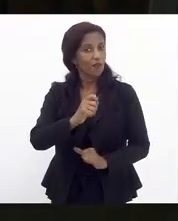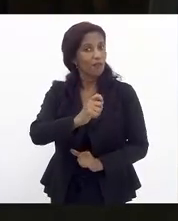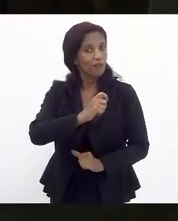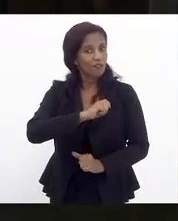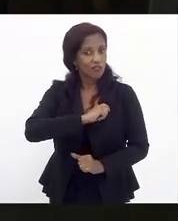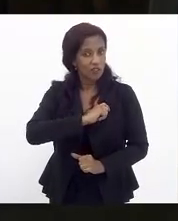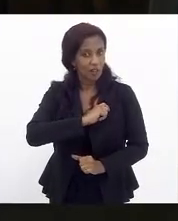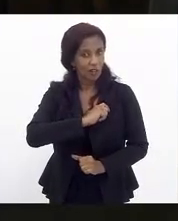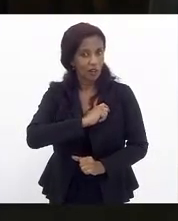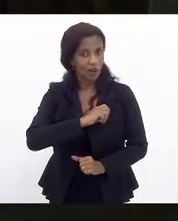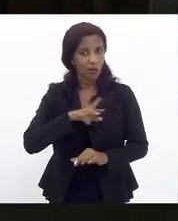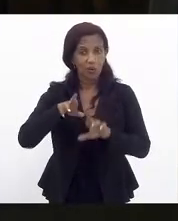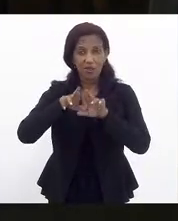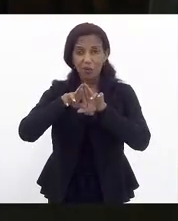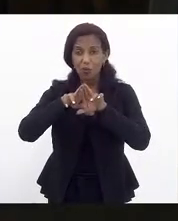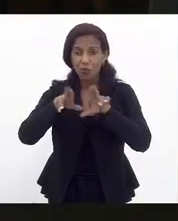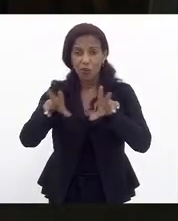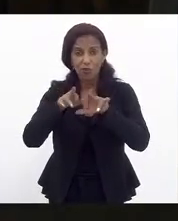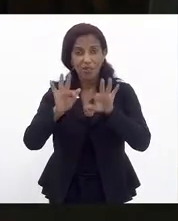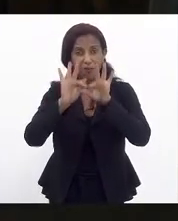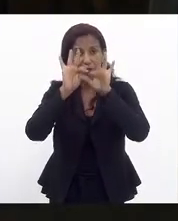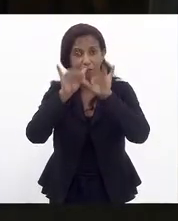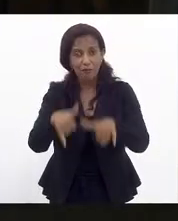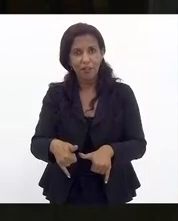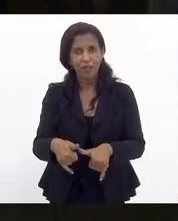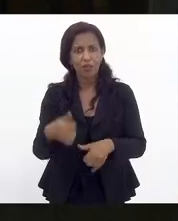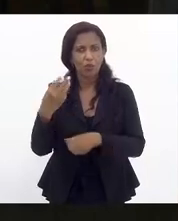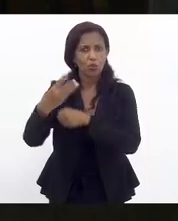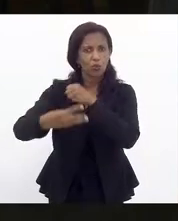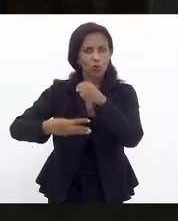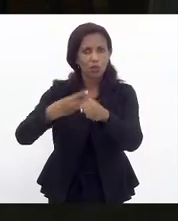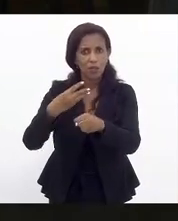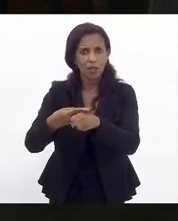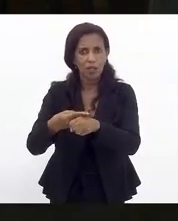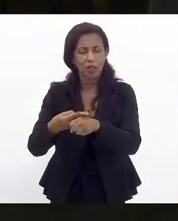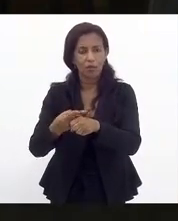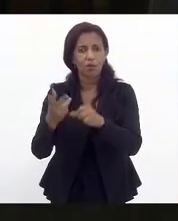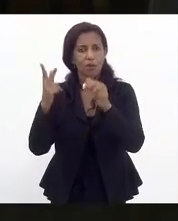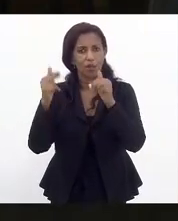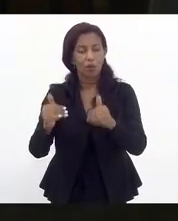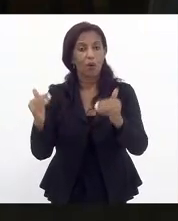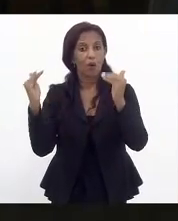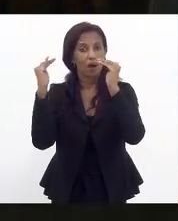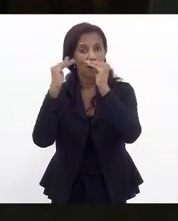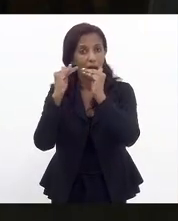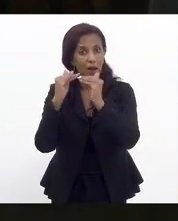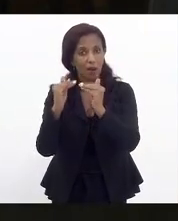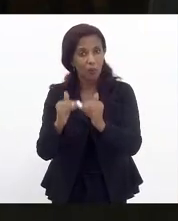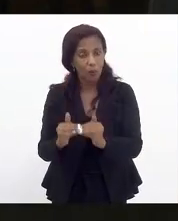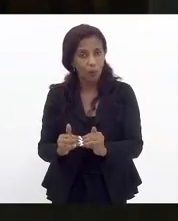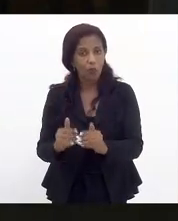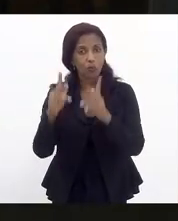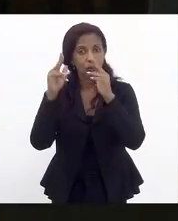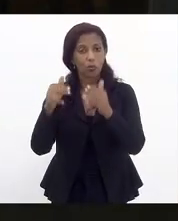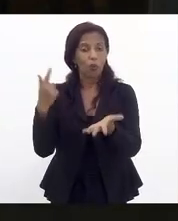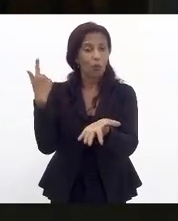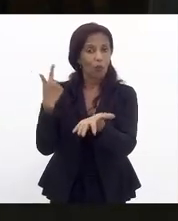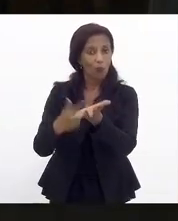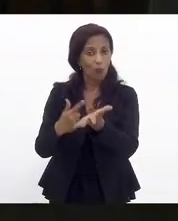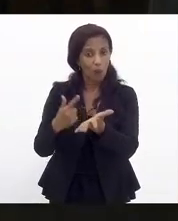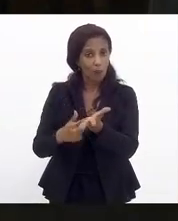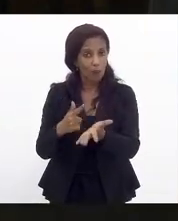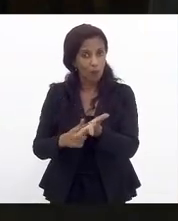não há fim dos triênios conforme acordo desta casa conforme compromisso desta